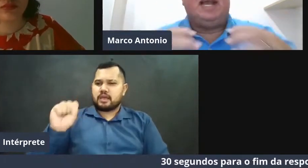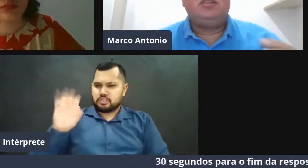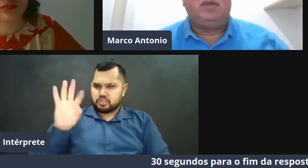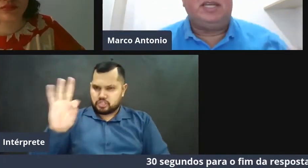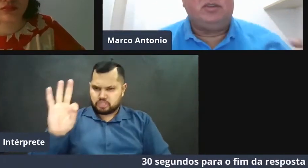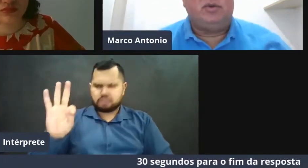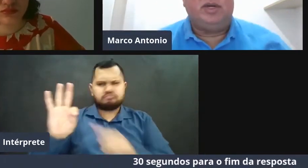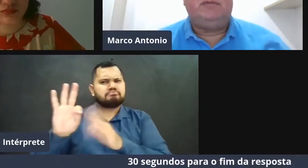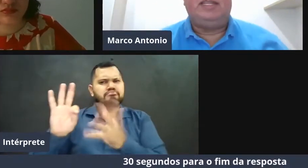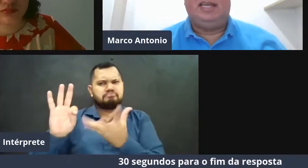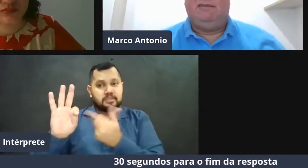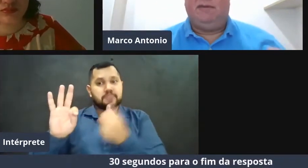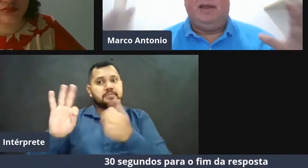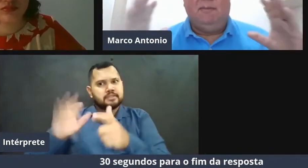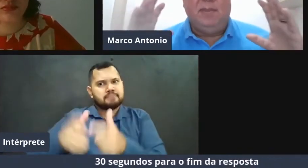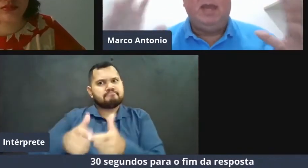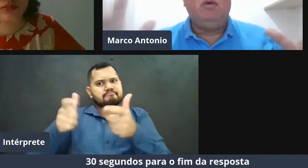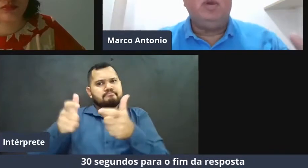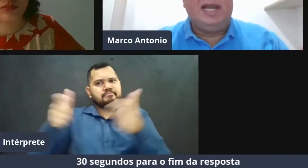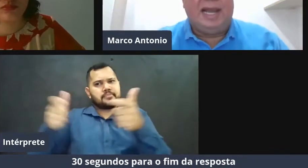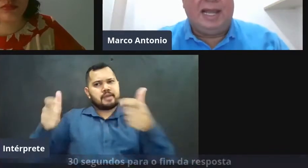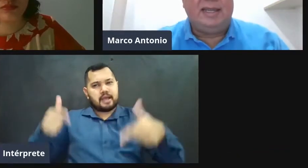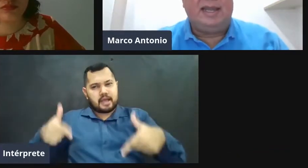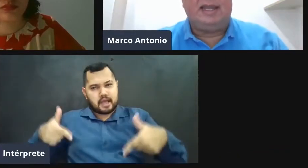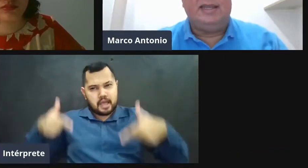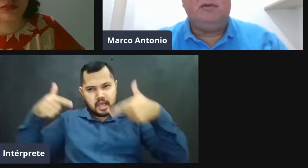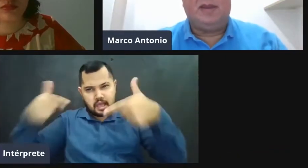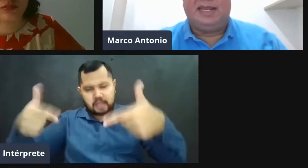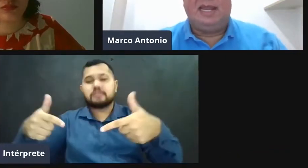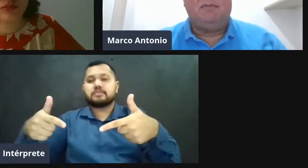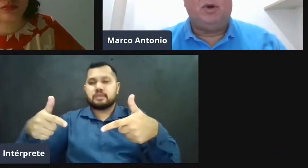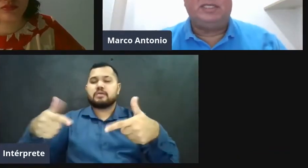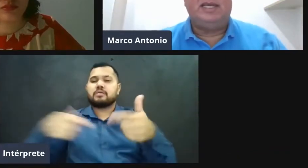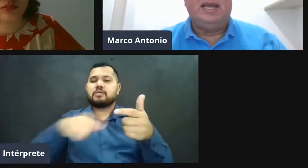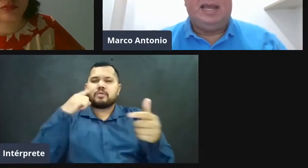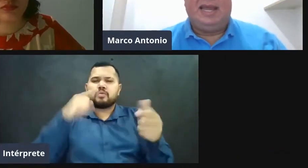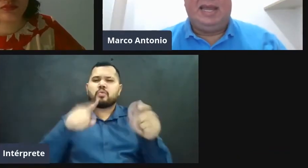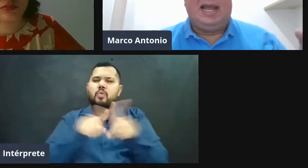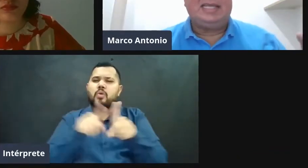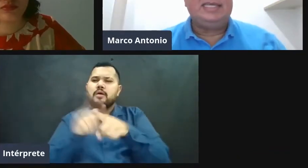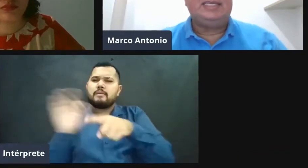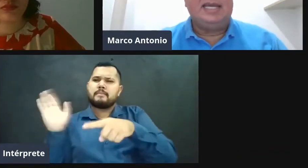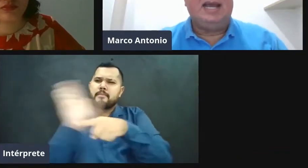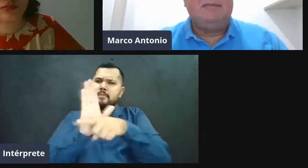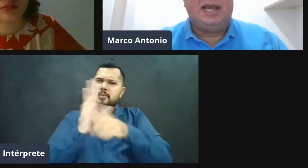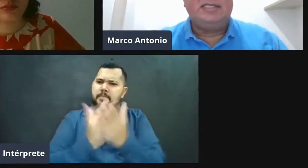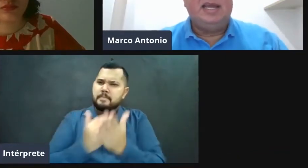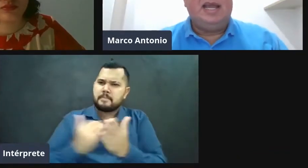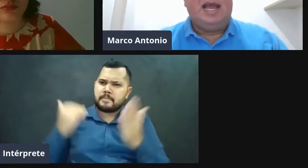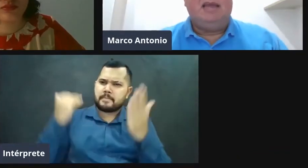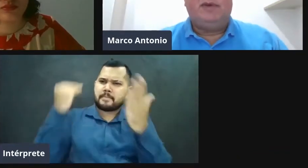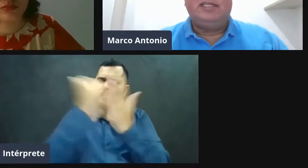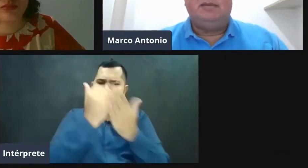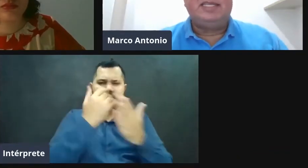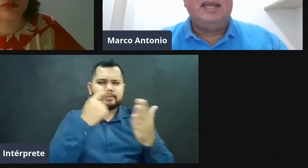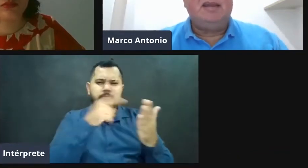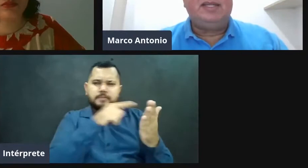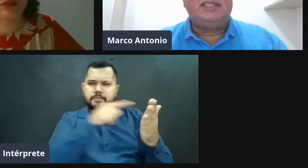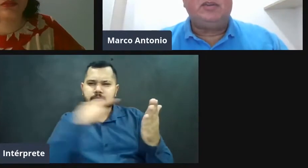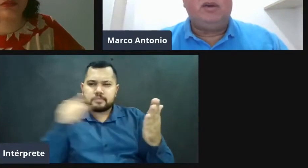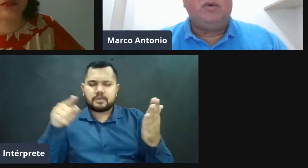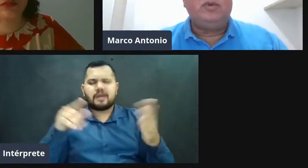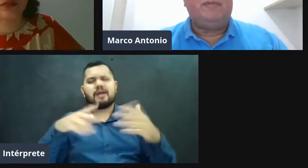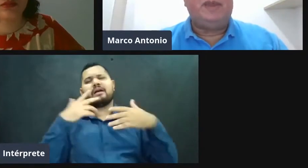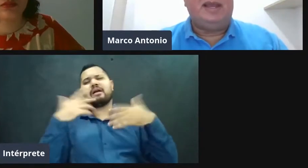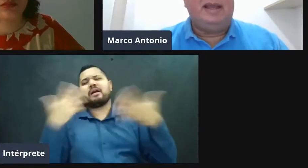que amplificar suas ações, vai ter que mergulhar naquilo para que ele possa acessar mais. Aí fala assim: